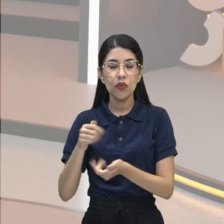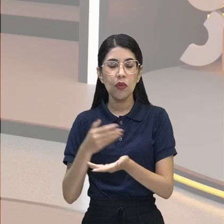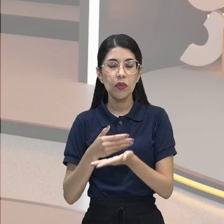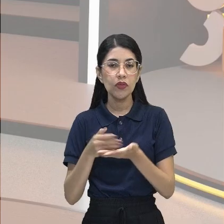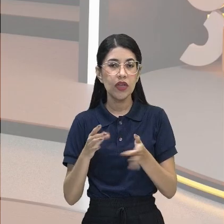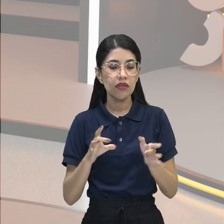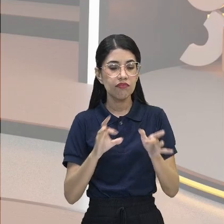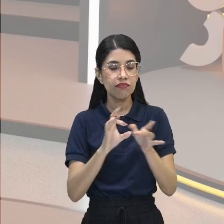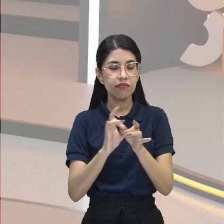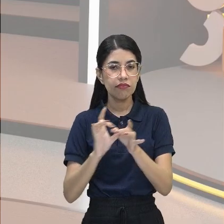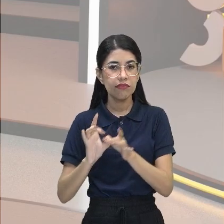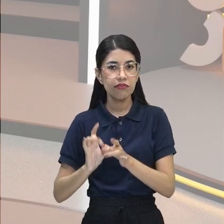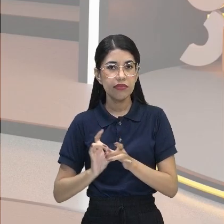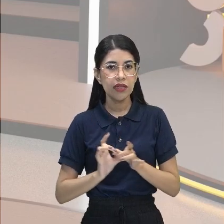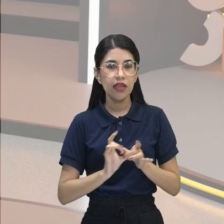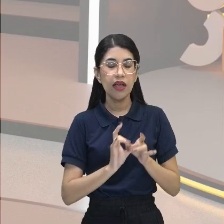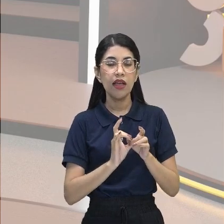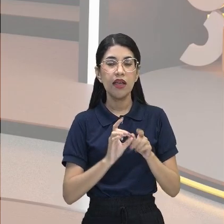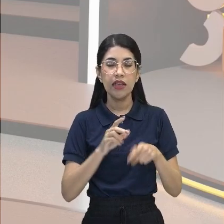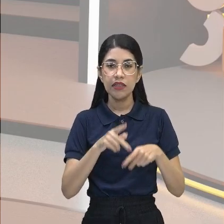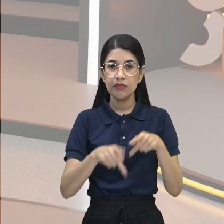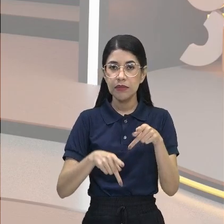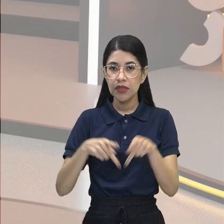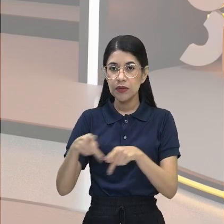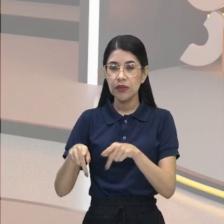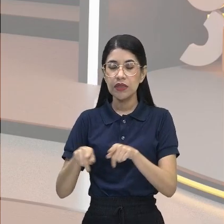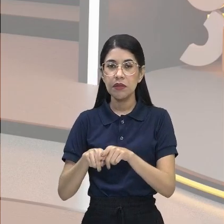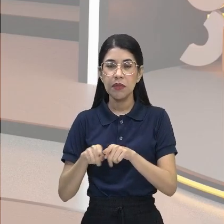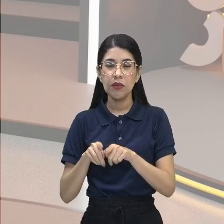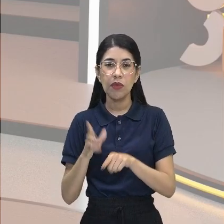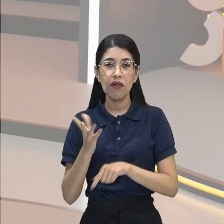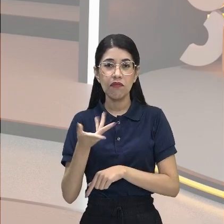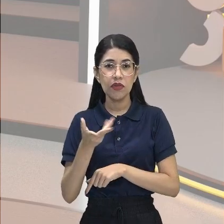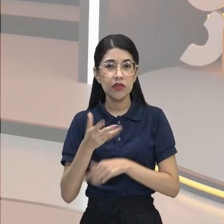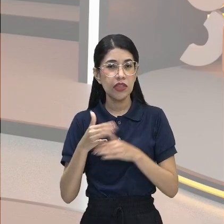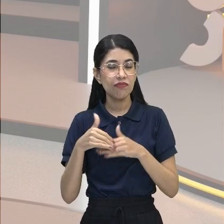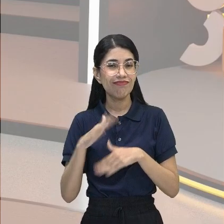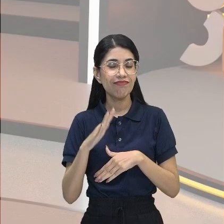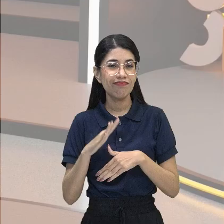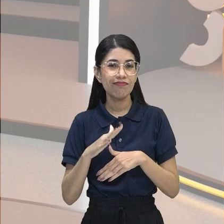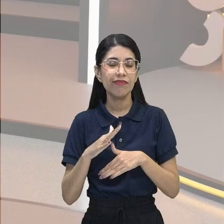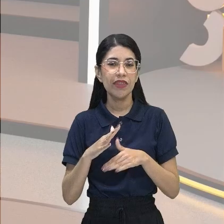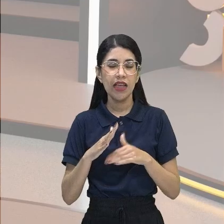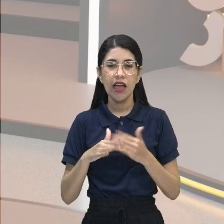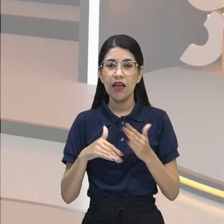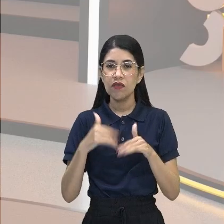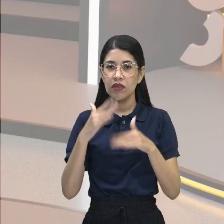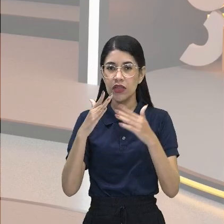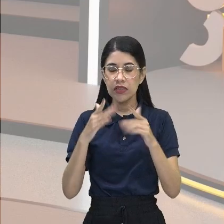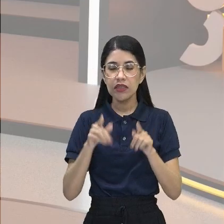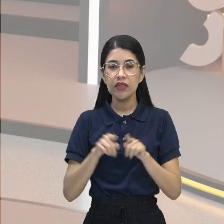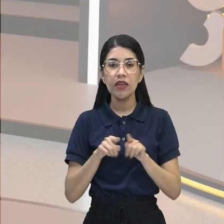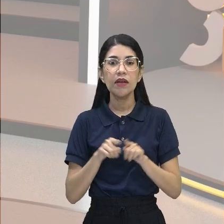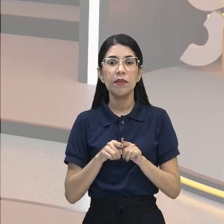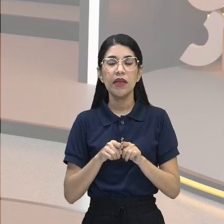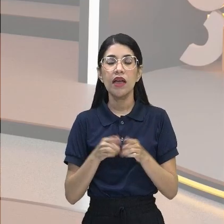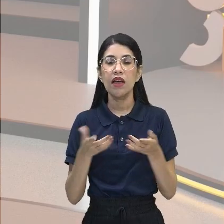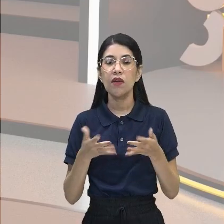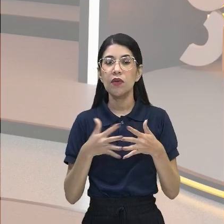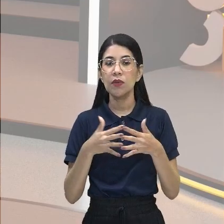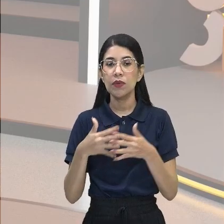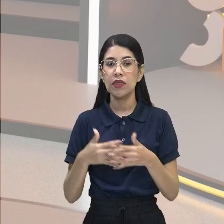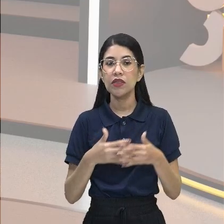se conectando, e as pessoas também a uma velocidade maior. Fomos evoluindo e a gente vai verificar agora o